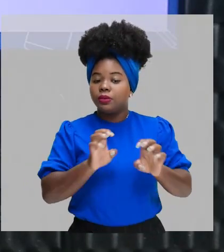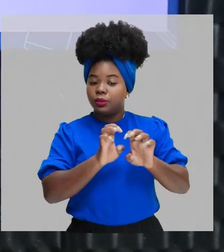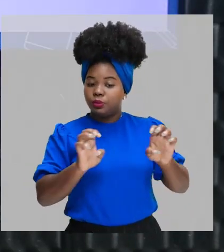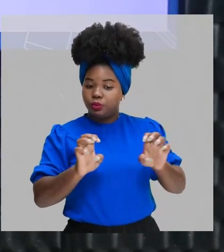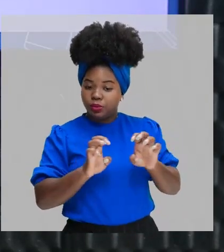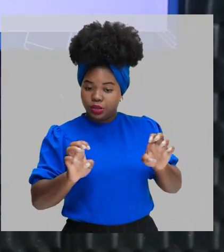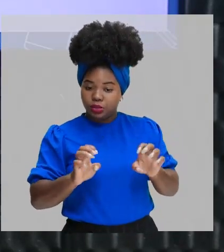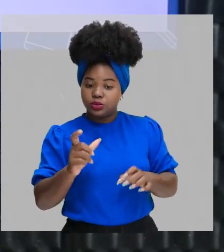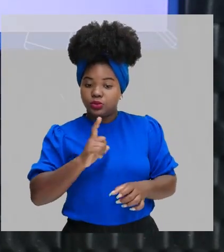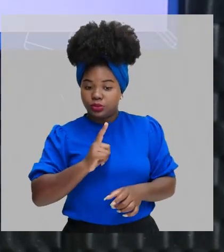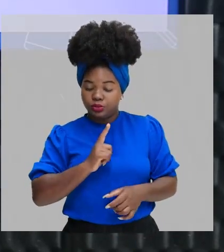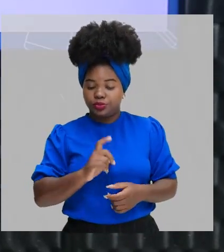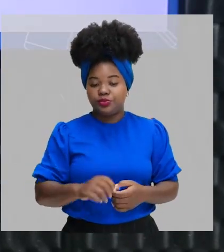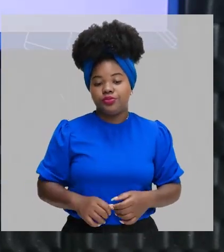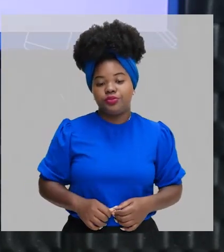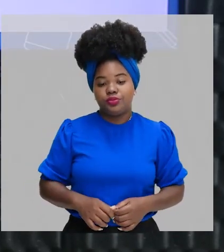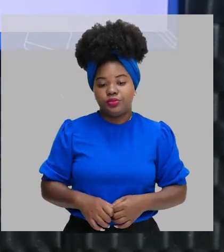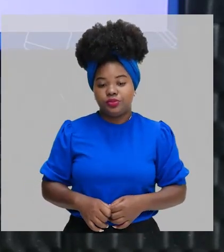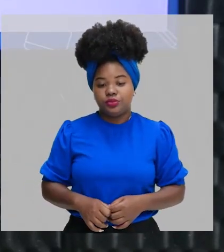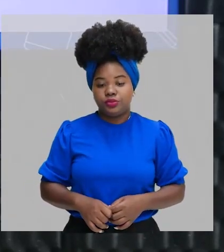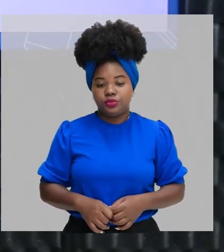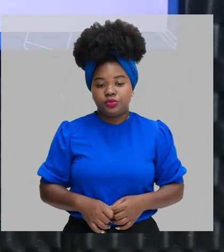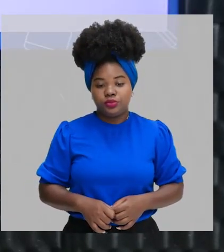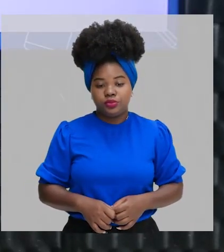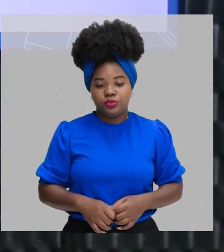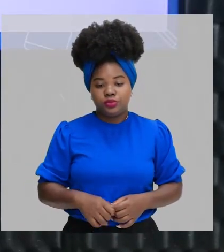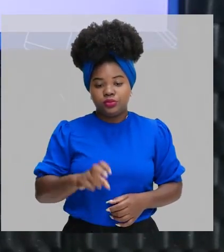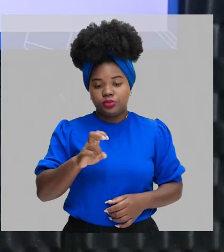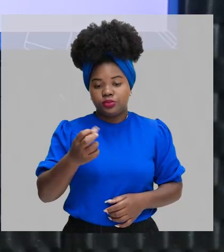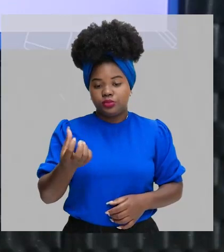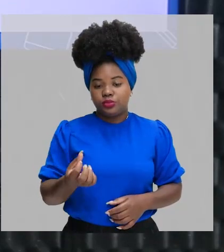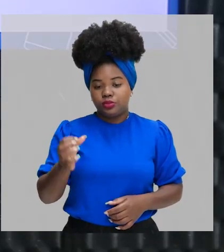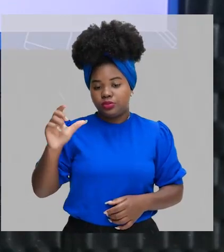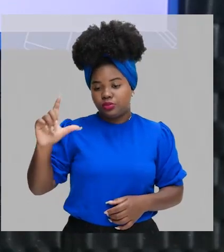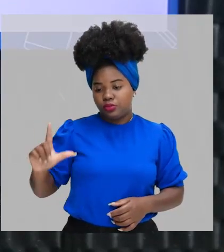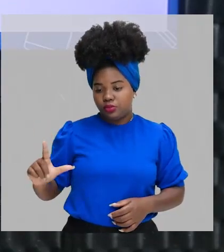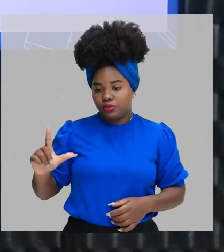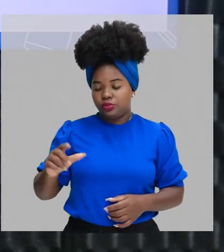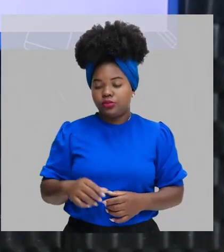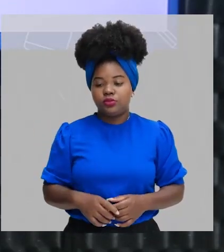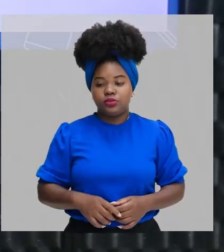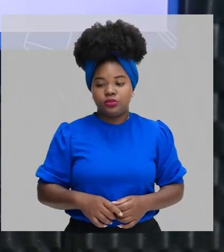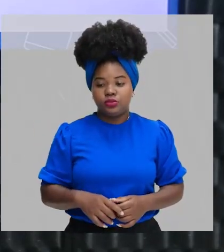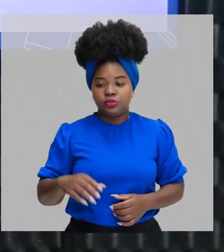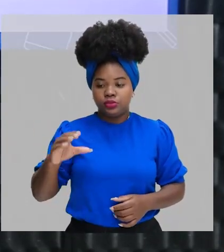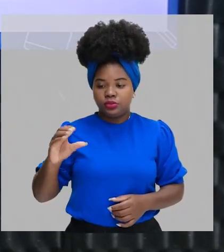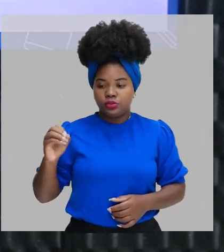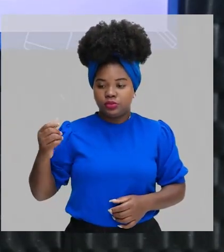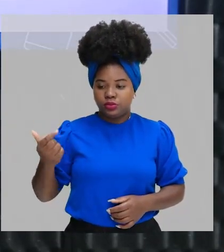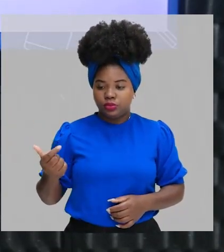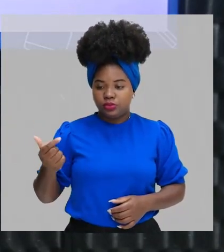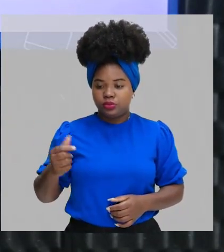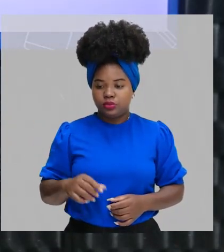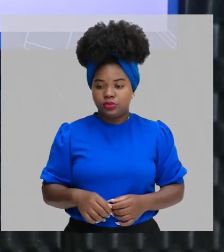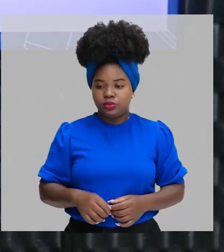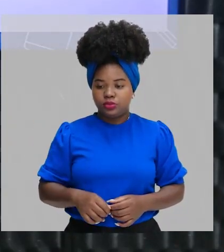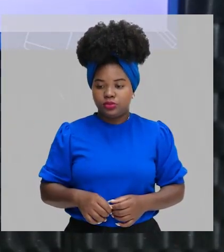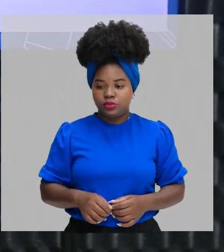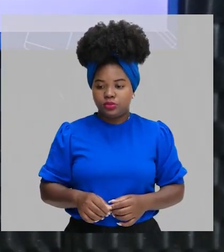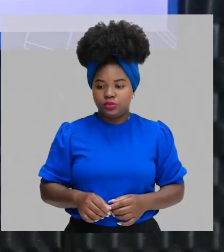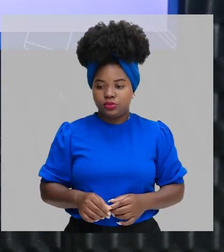né, que nós trabalhamos, certo? Nós vamos ter 56 litros do CO2, do gás